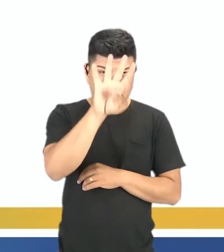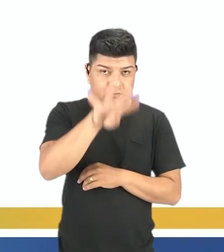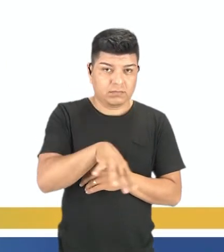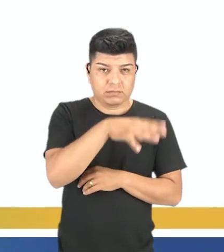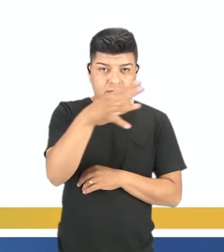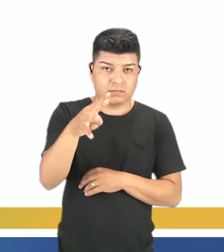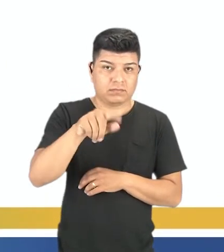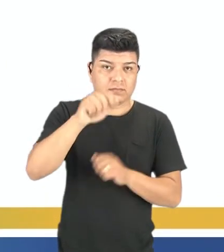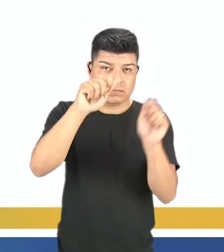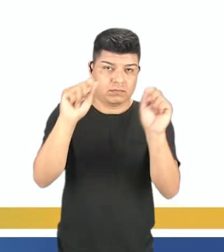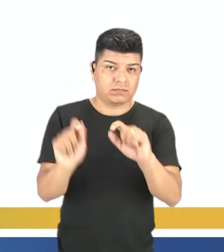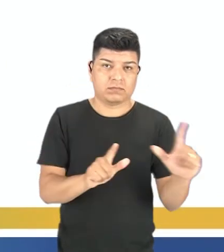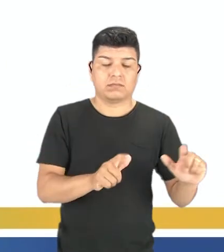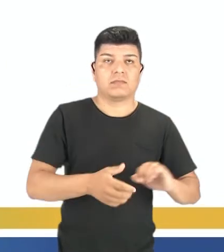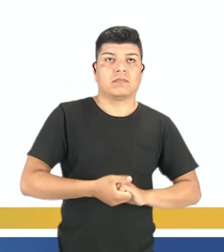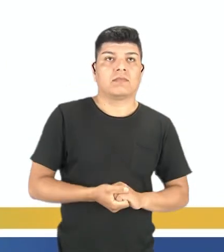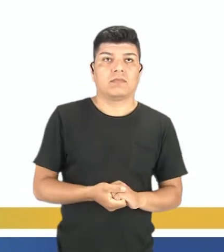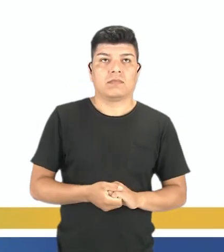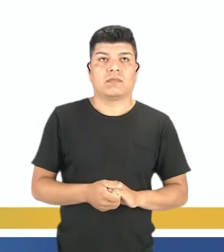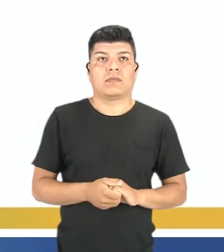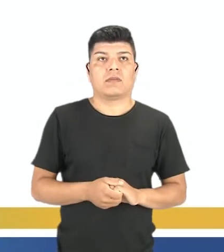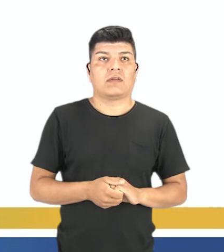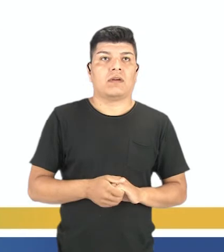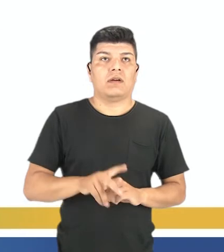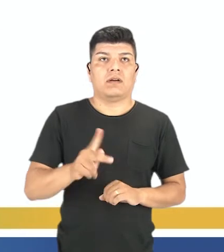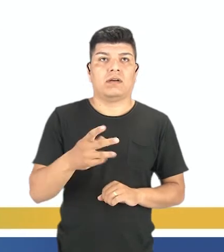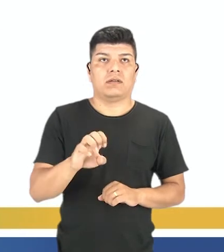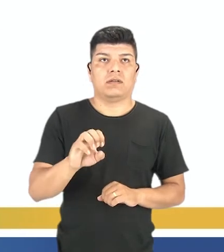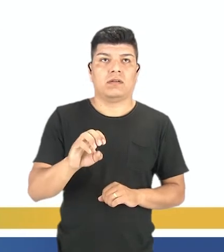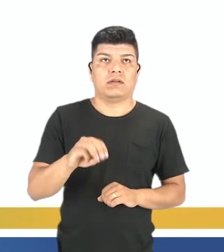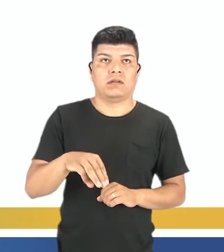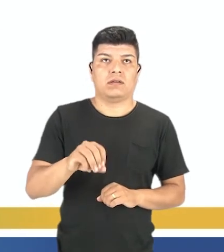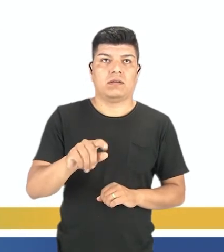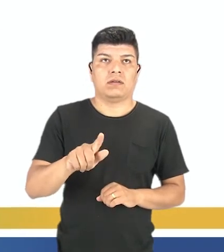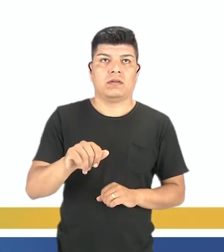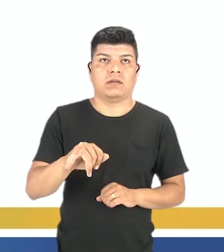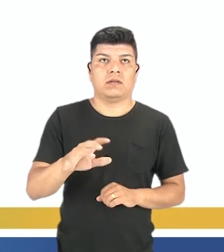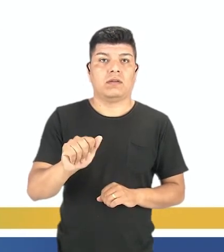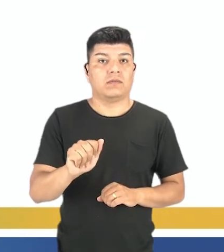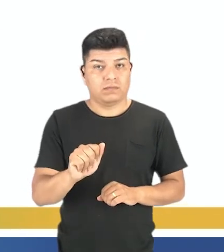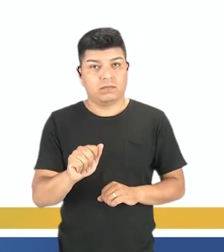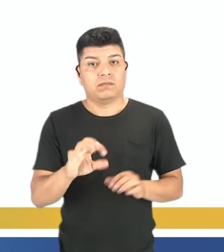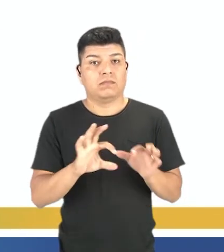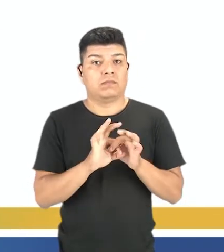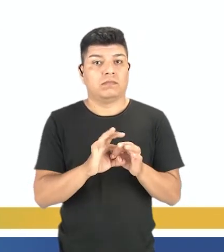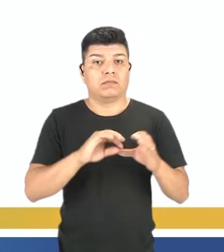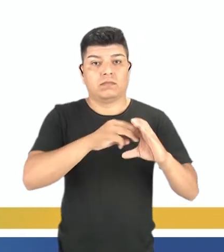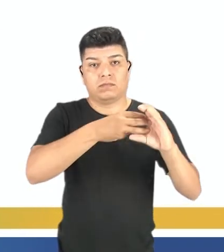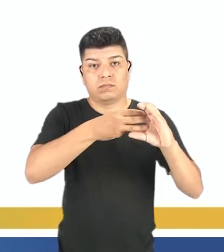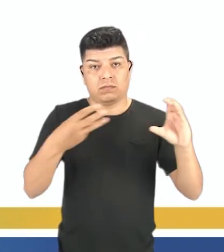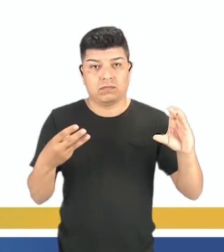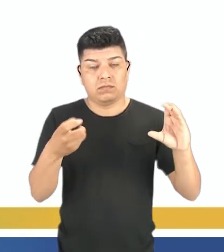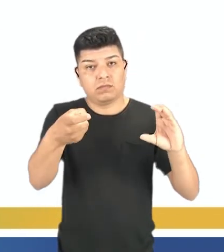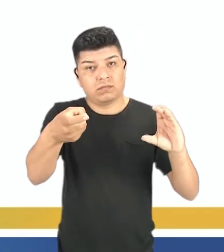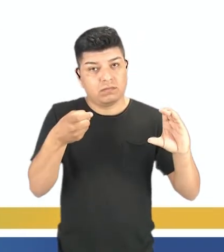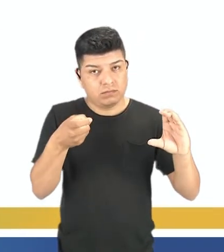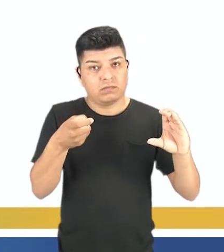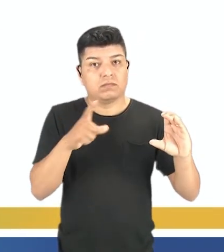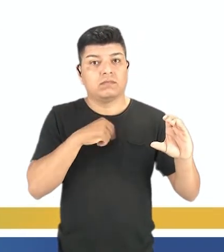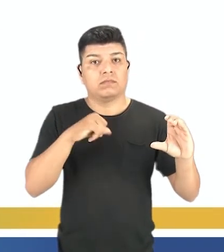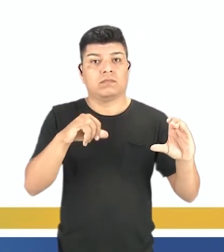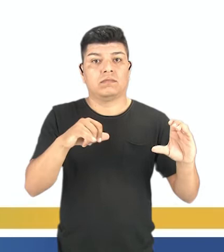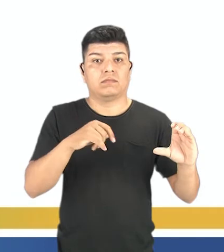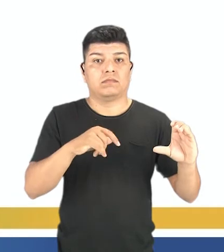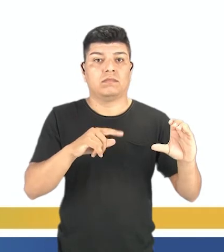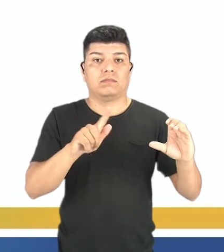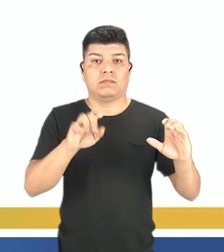heredograma no próximo slide. A hemofilia é uma doença hereditária recessiva ligada ao cromossomo sexual X. Então, se eu